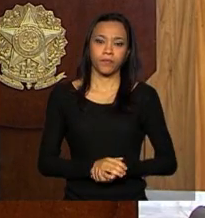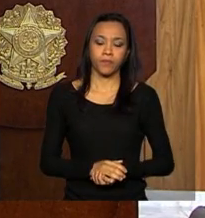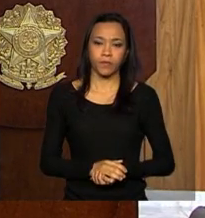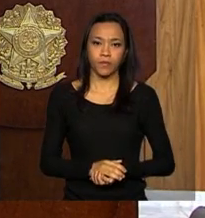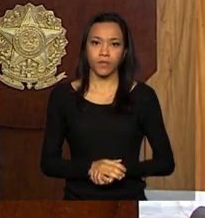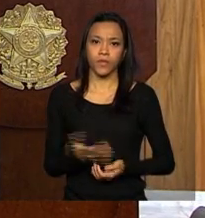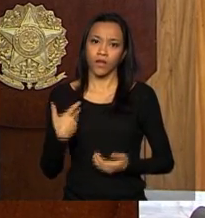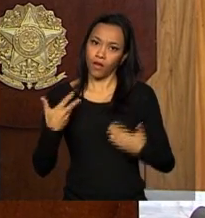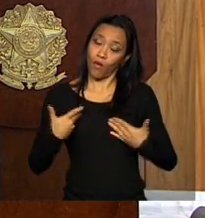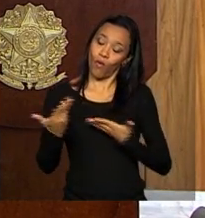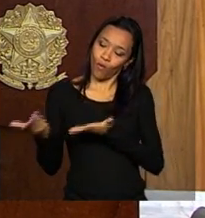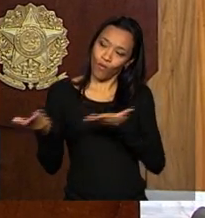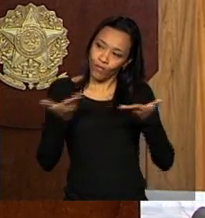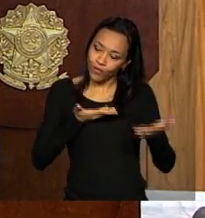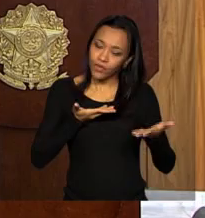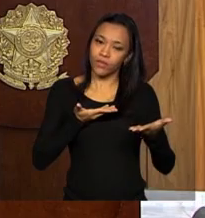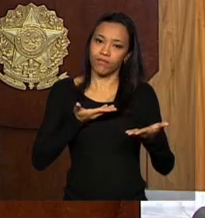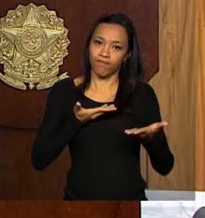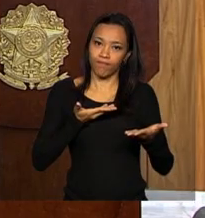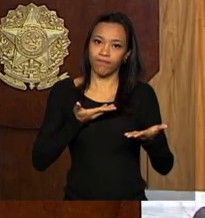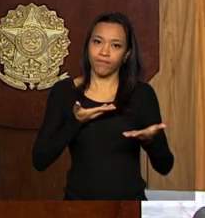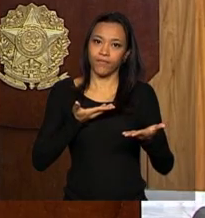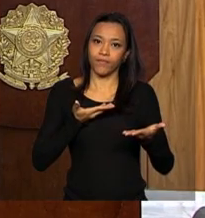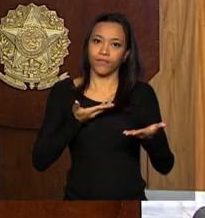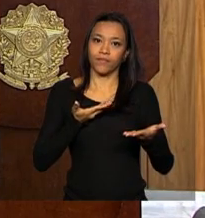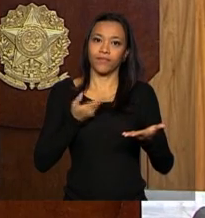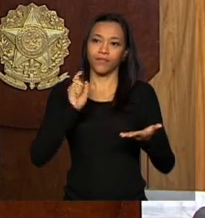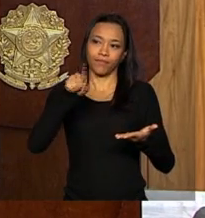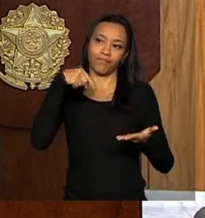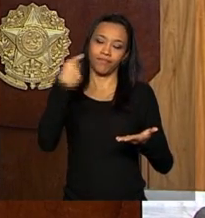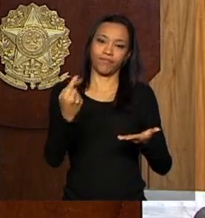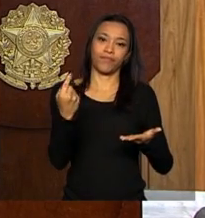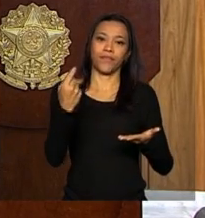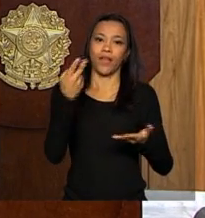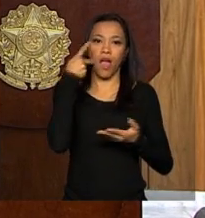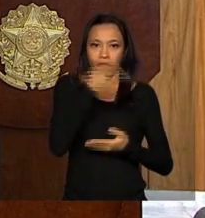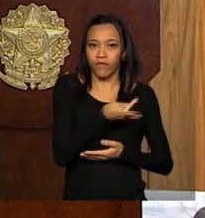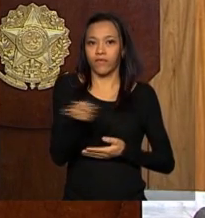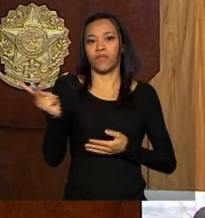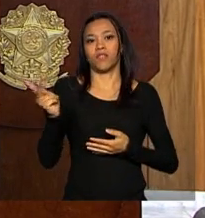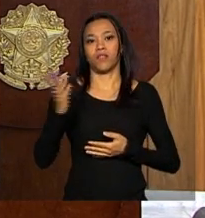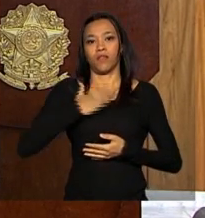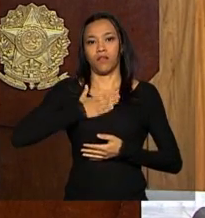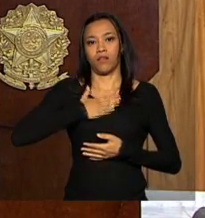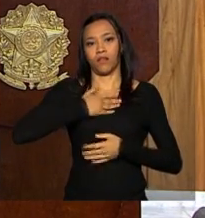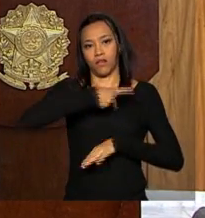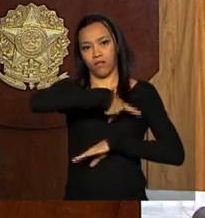os convido a visitar-nos proximamente. Adoraríamos